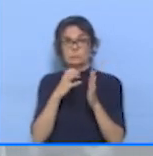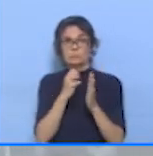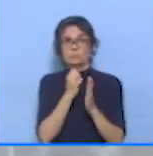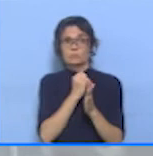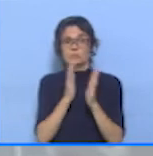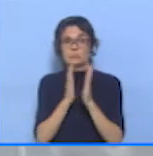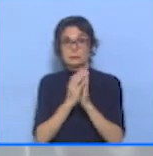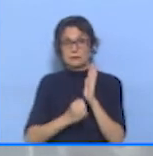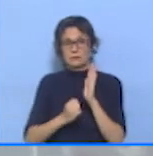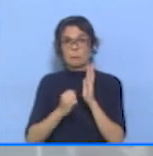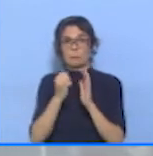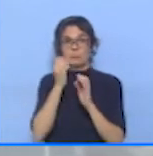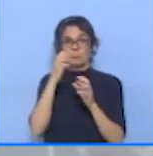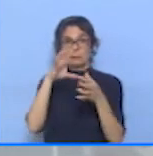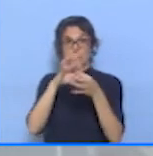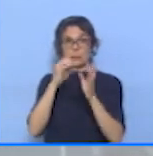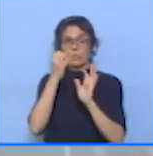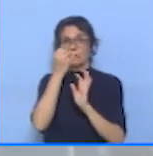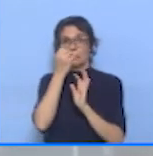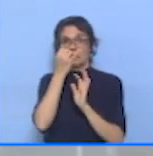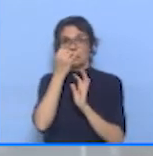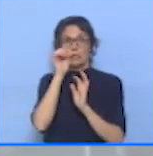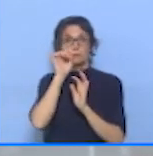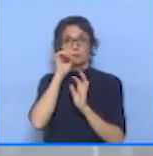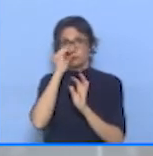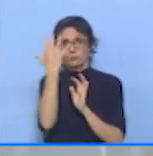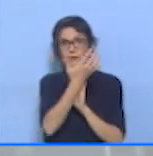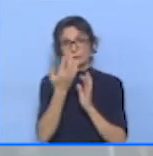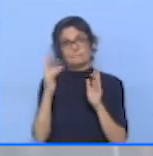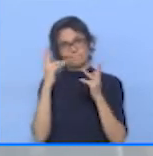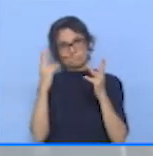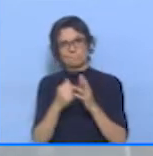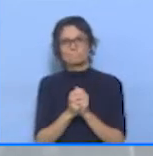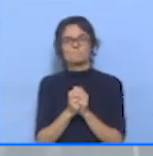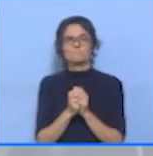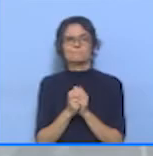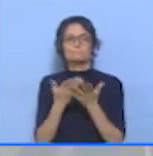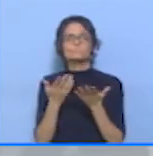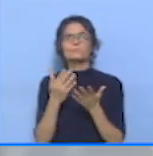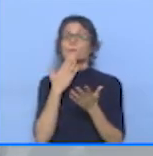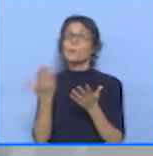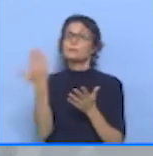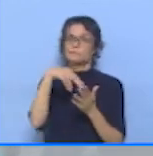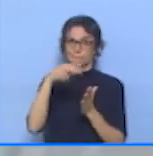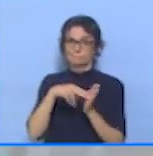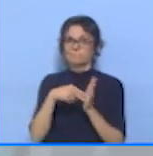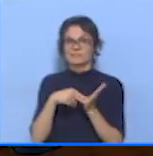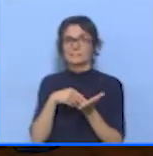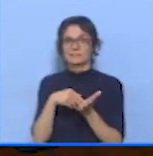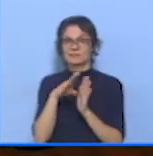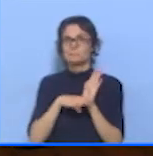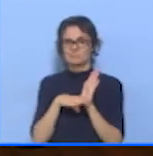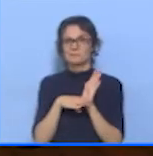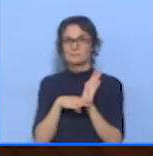e que podem ajudar a que existam de facto as conversões ecológicas. Muito obrigado por terem estado aqui, Francisco Ferreira, Rita Veiga e Pedro Franco, por terem estado aqui no